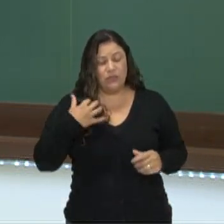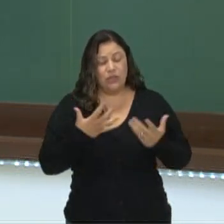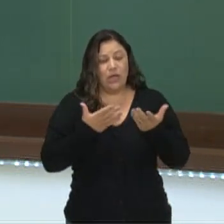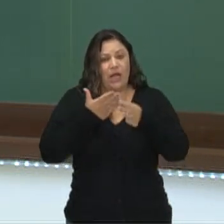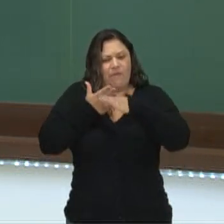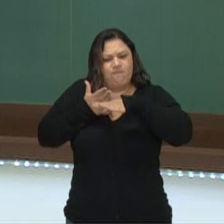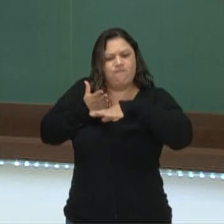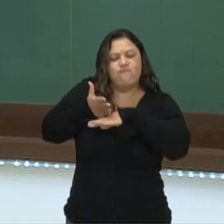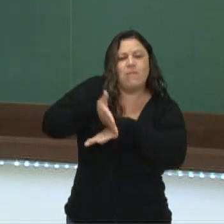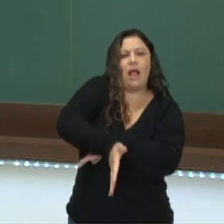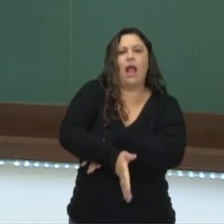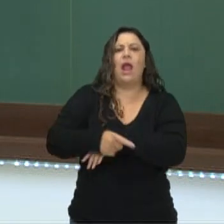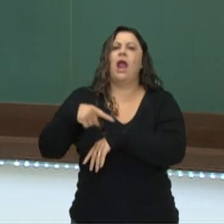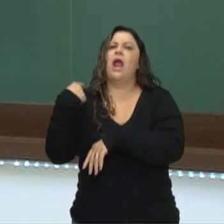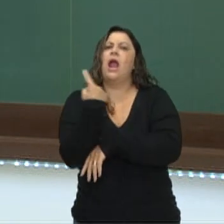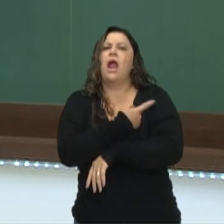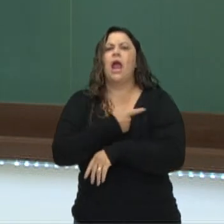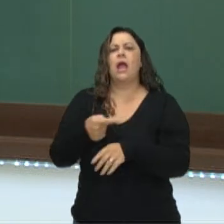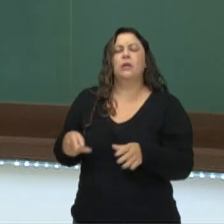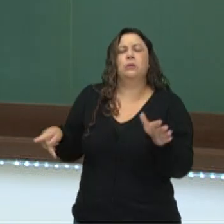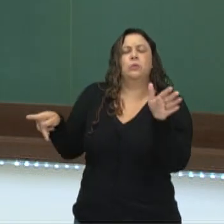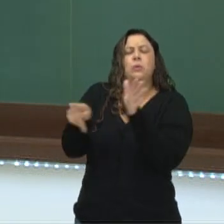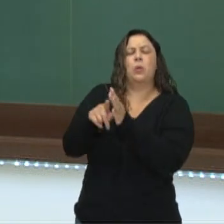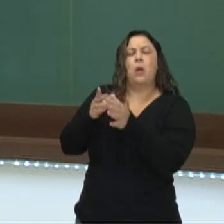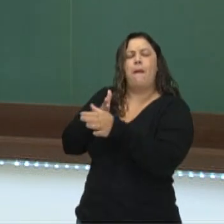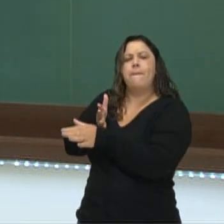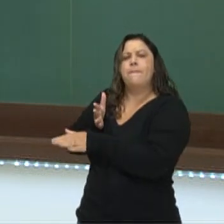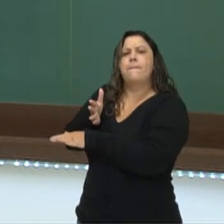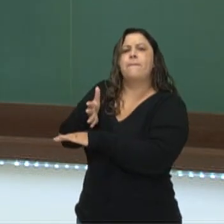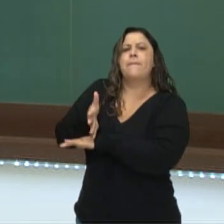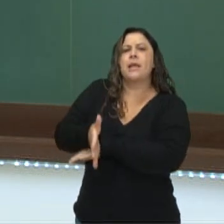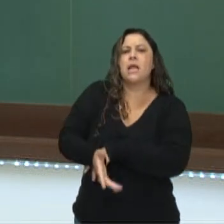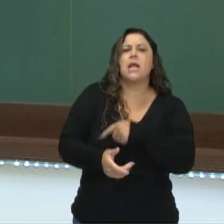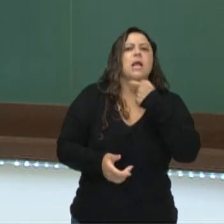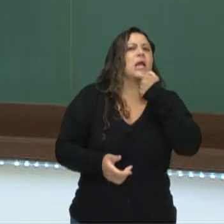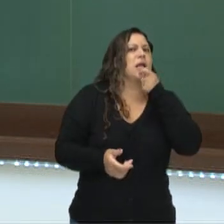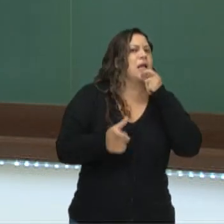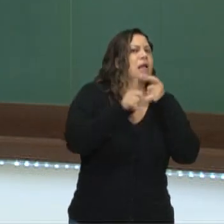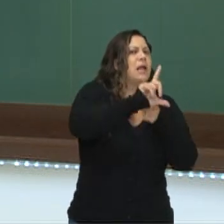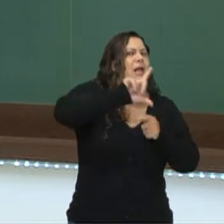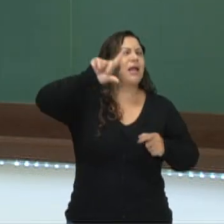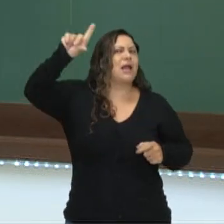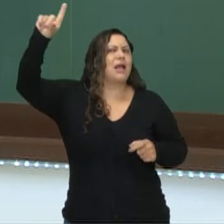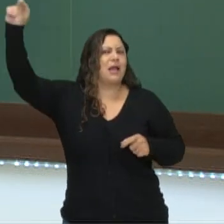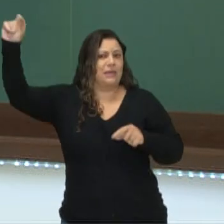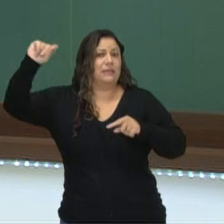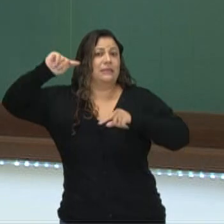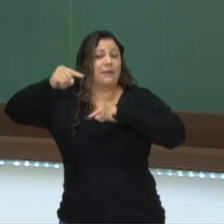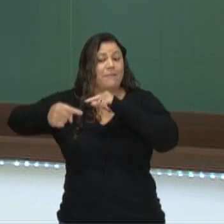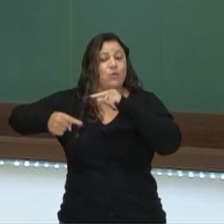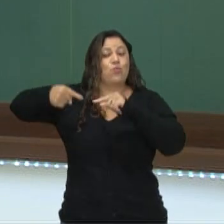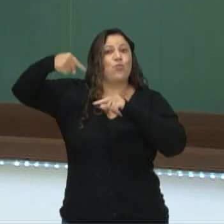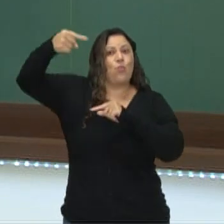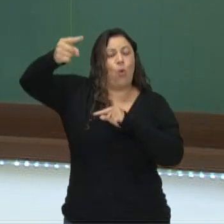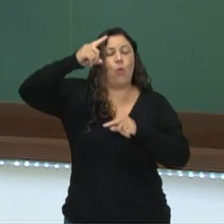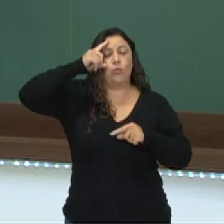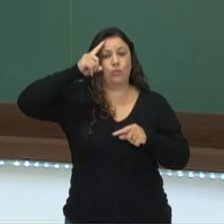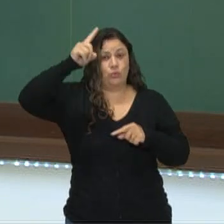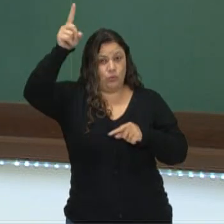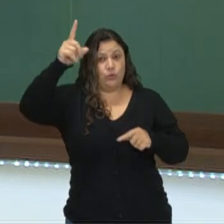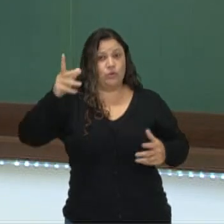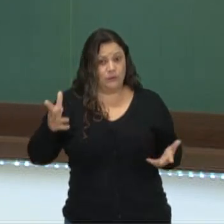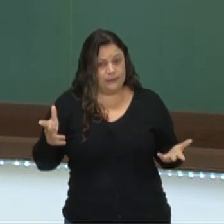entraram, é nosso. E os ingleses tiveram que sair. Mas no outro dia, literalmente, no